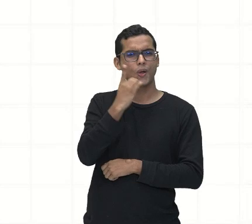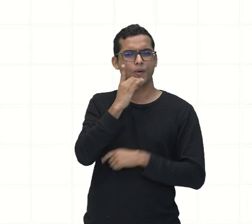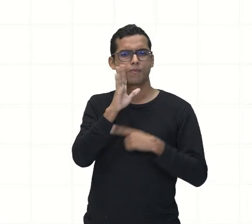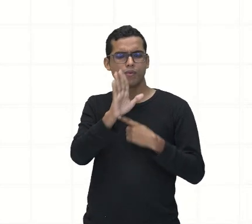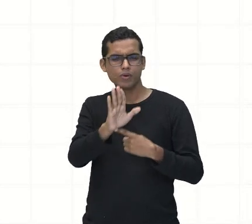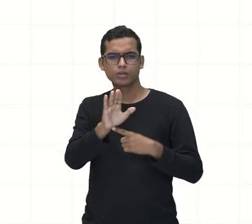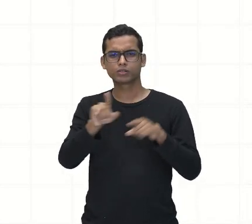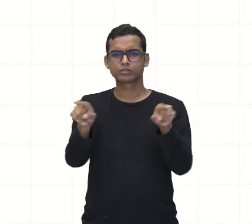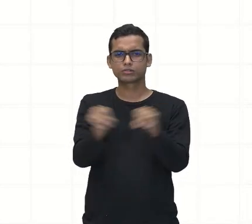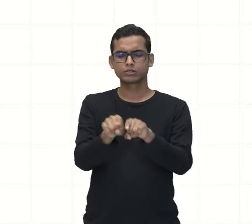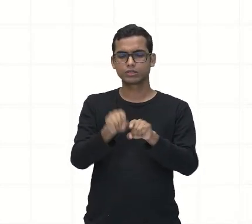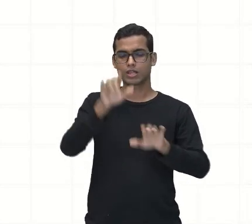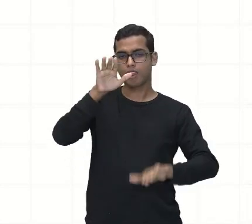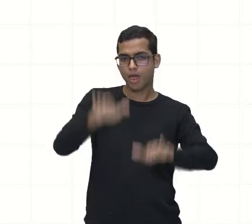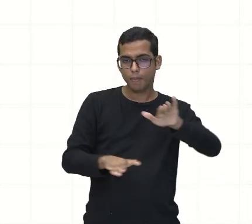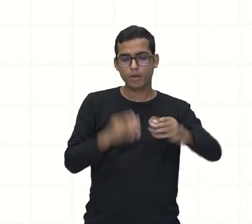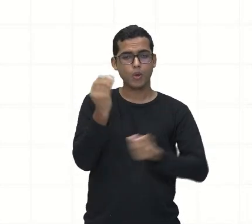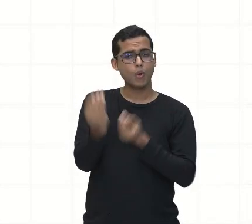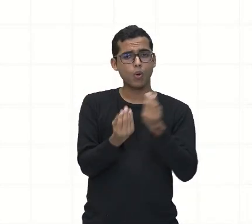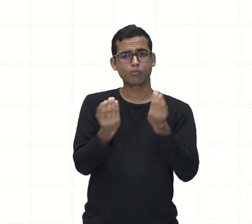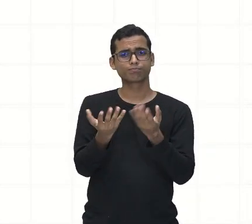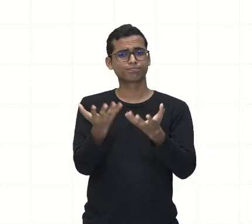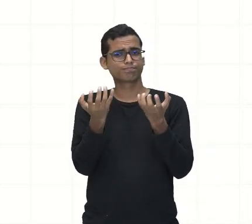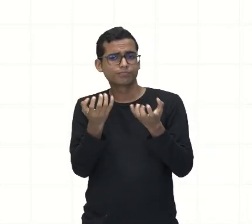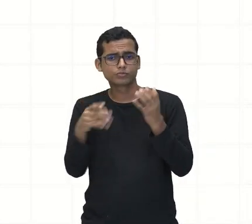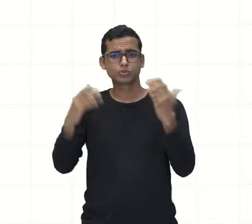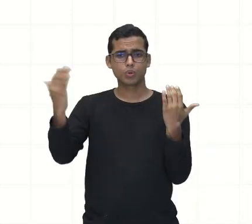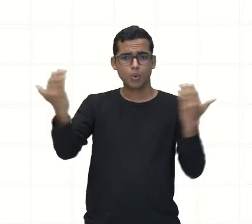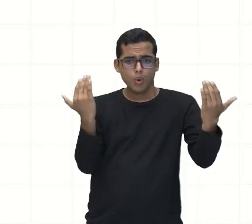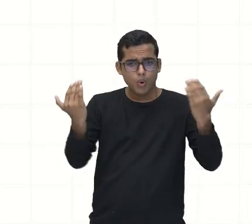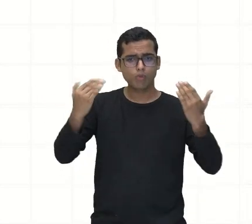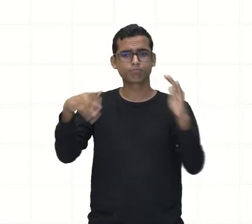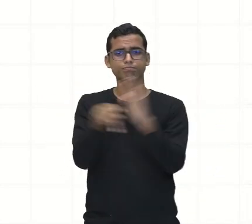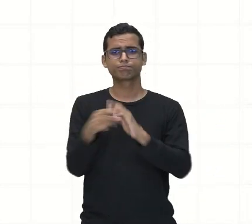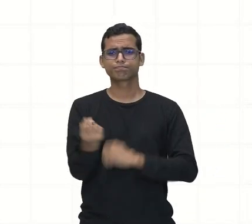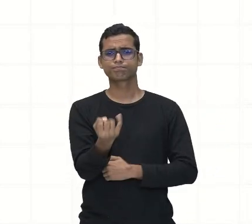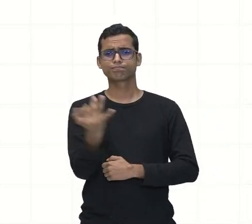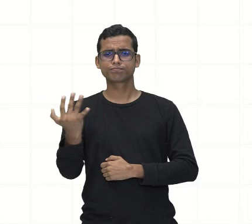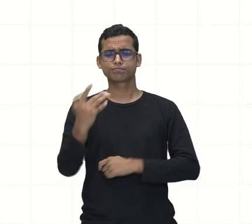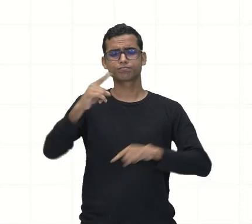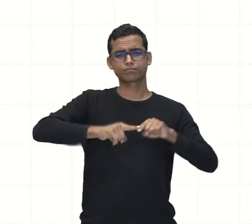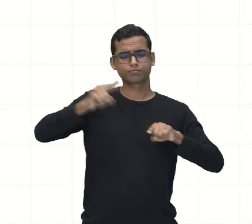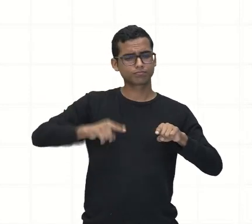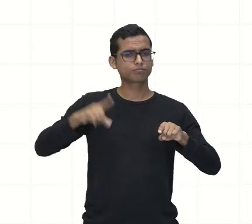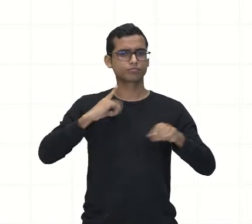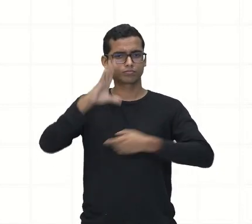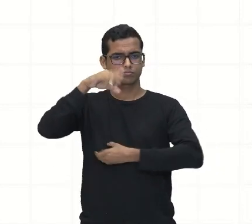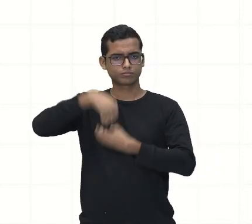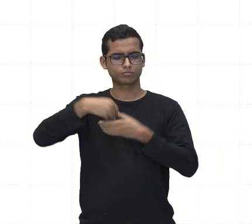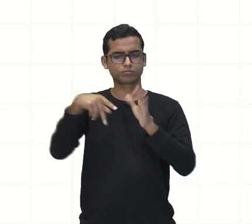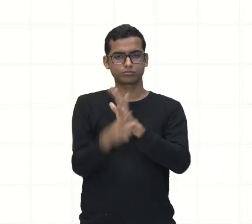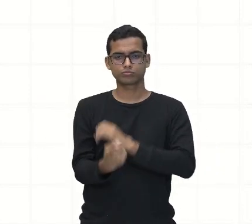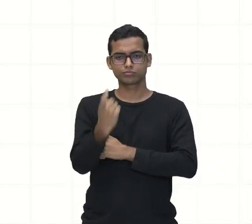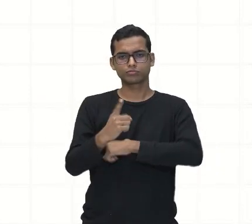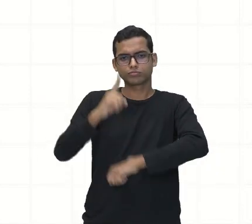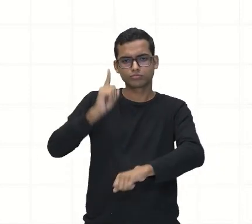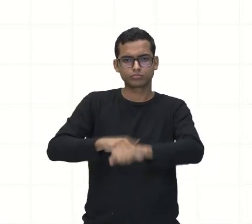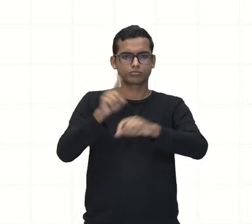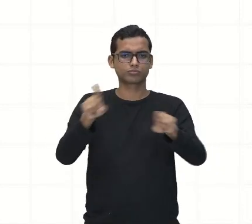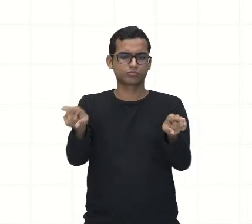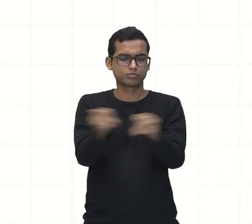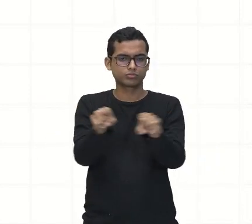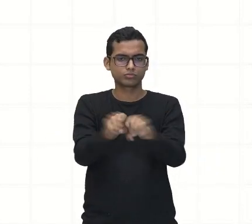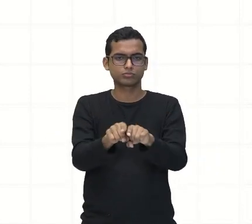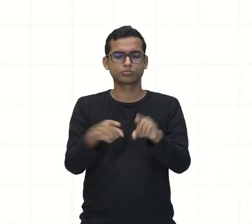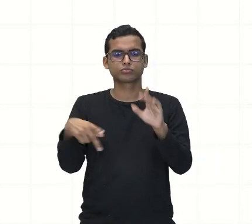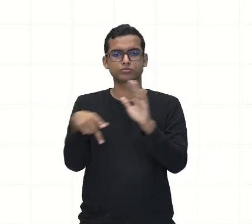presente dependendo de como eu quero comparar, né? Quantas variáveis eu quero comparar de uma única vez. Então, o gráfico de